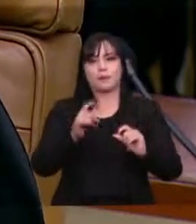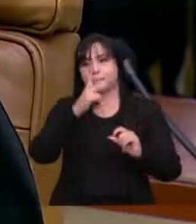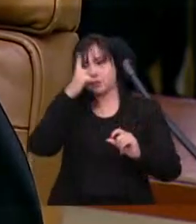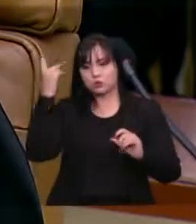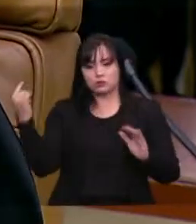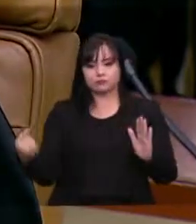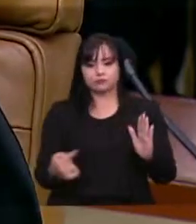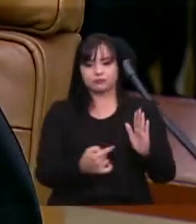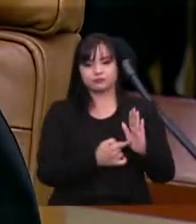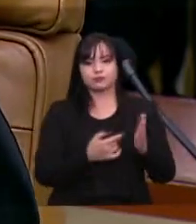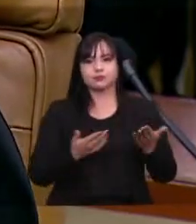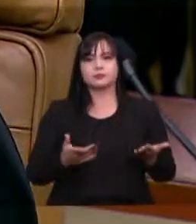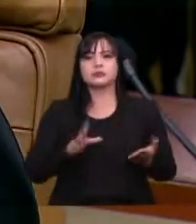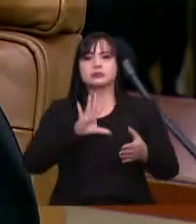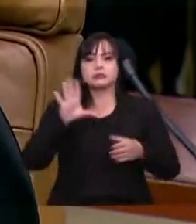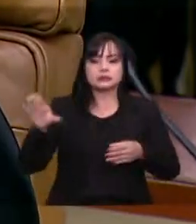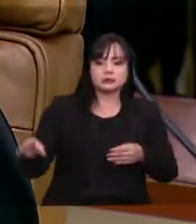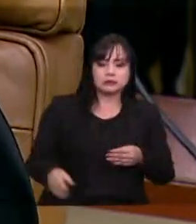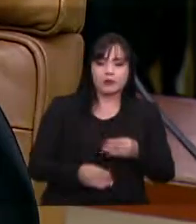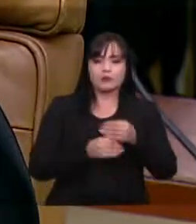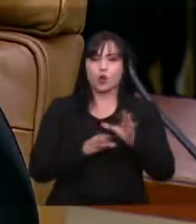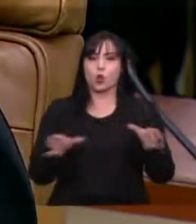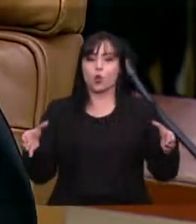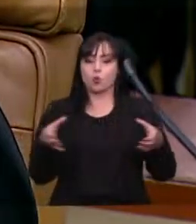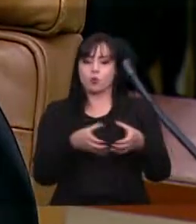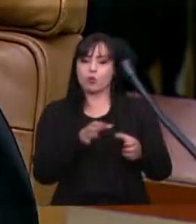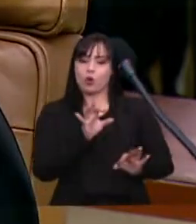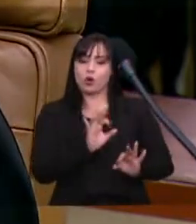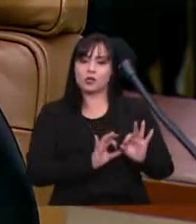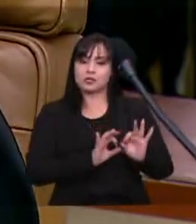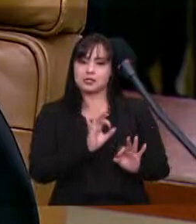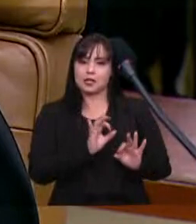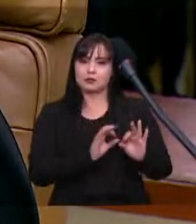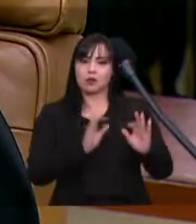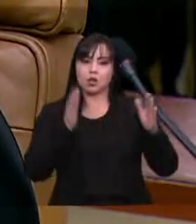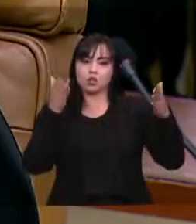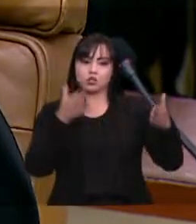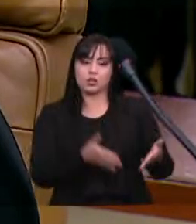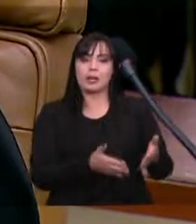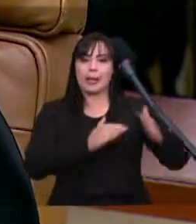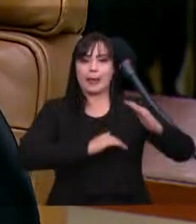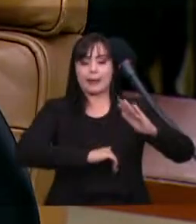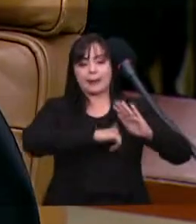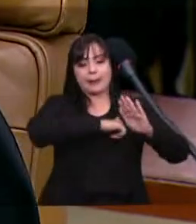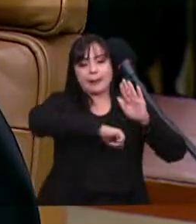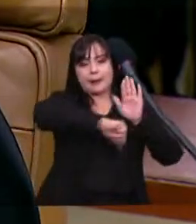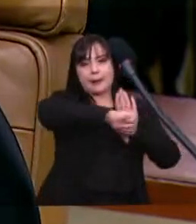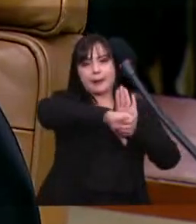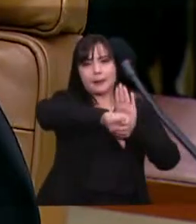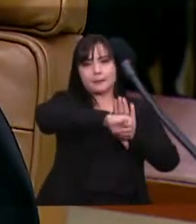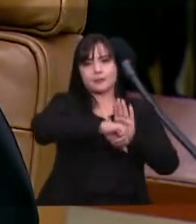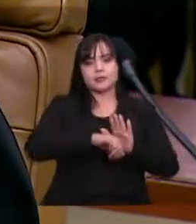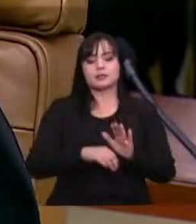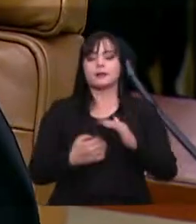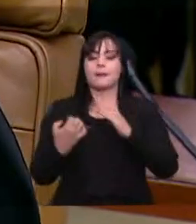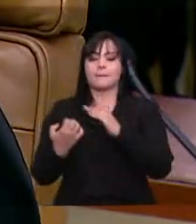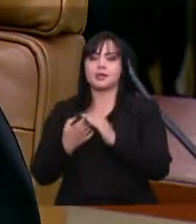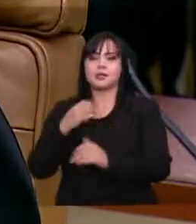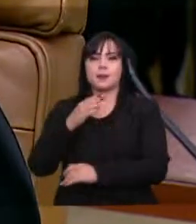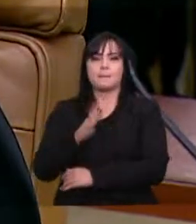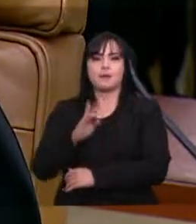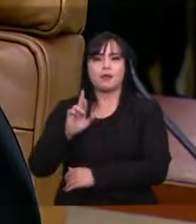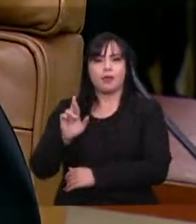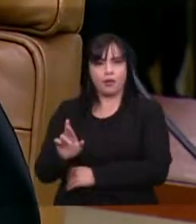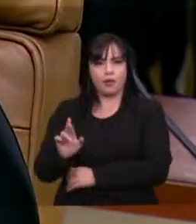os acusados de fato integravam um grupo organizado destinada a prática de crimes no âmbito da BR distribuidora por